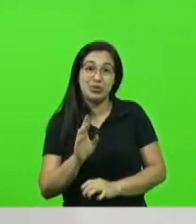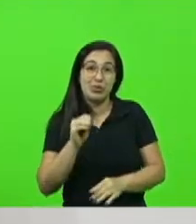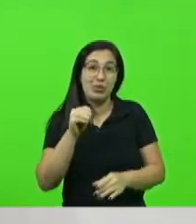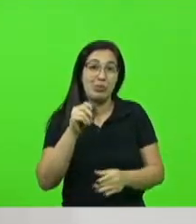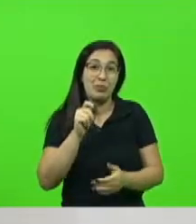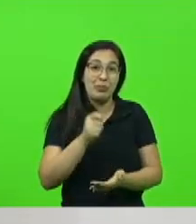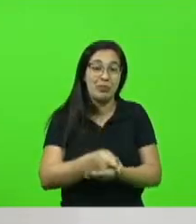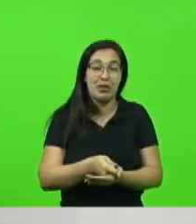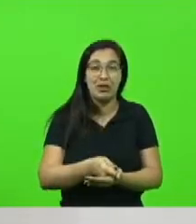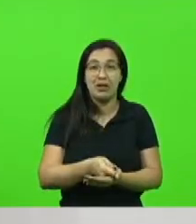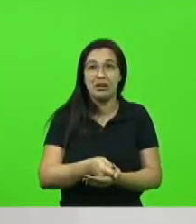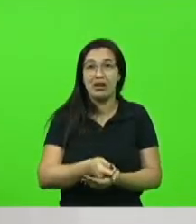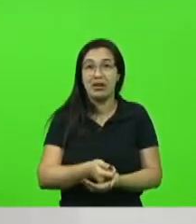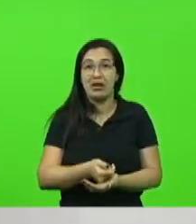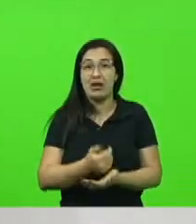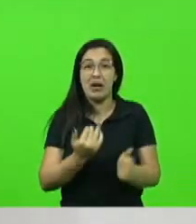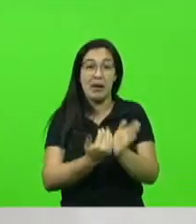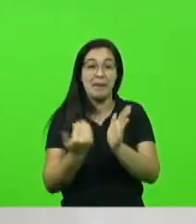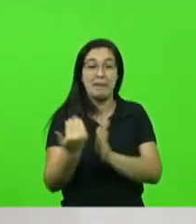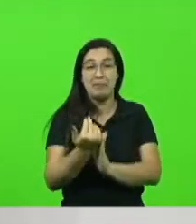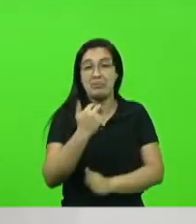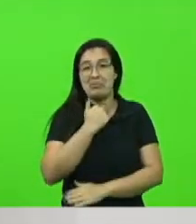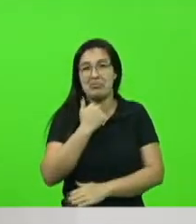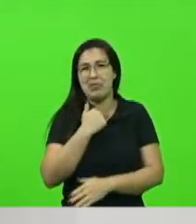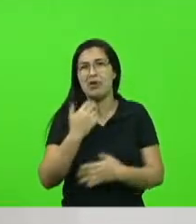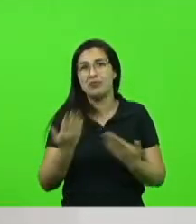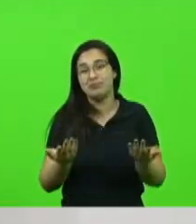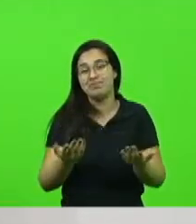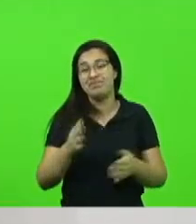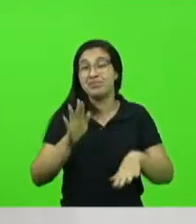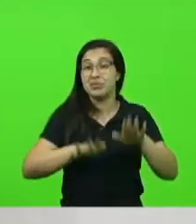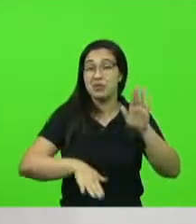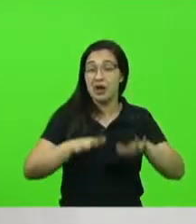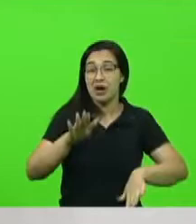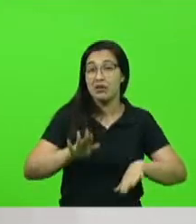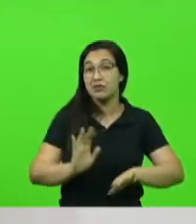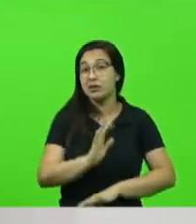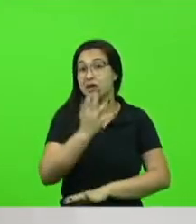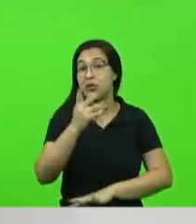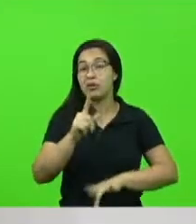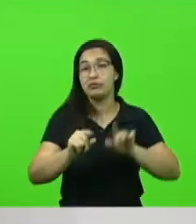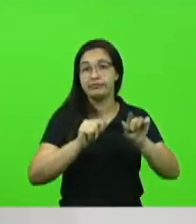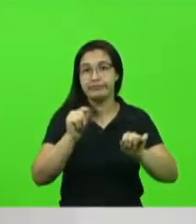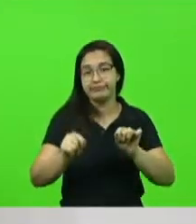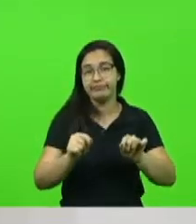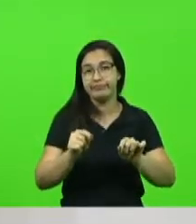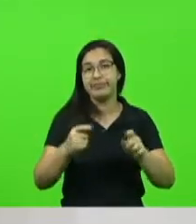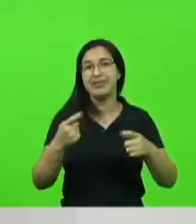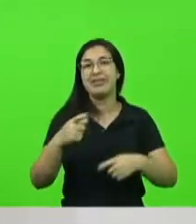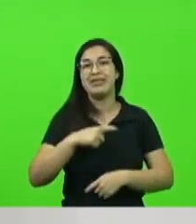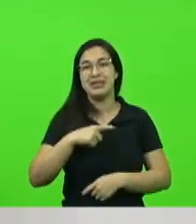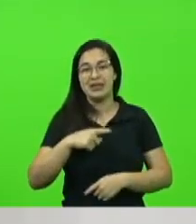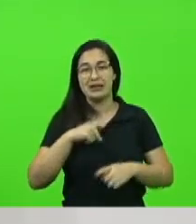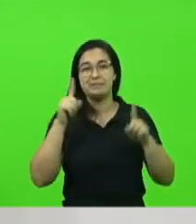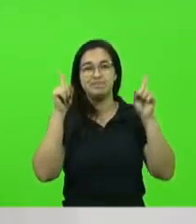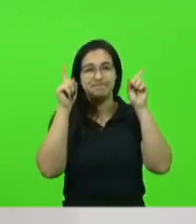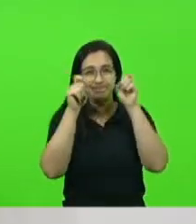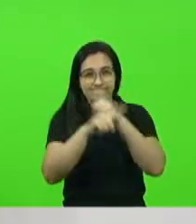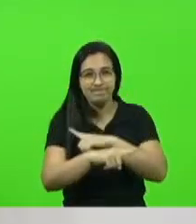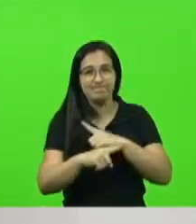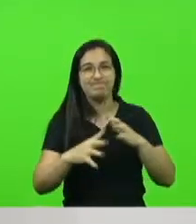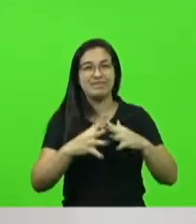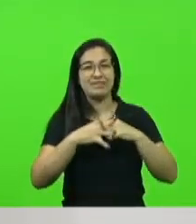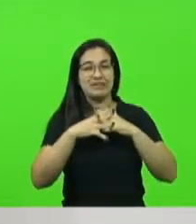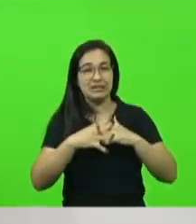poderia dar. Então, muitas vezes, a gente tem dificuldades, tem conflitos, tem